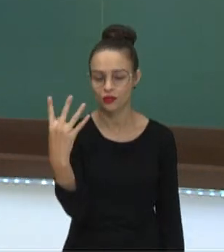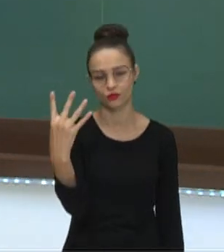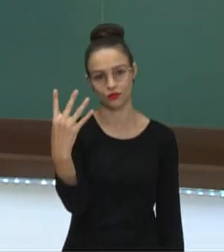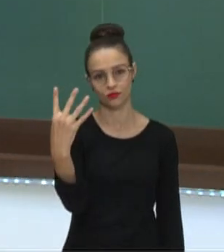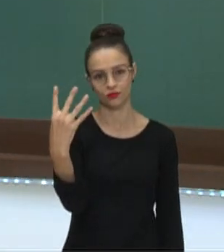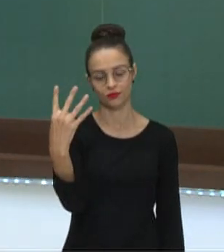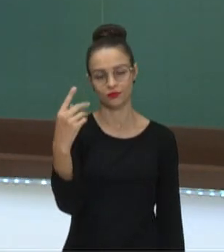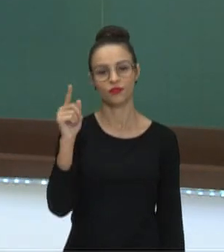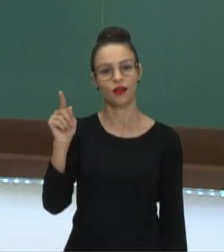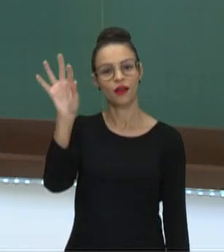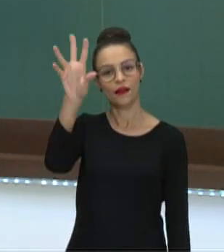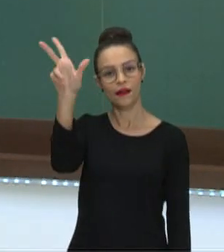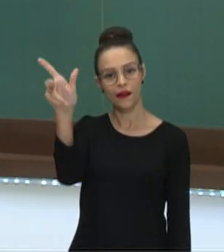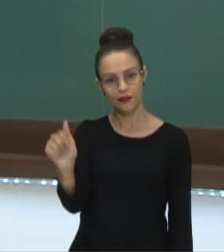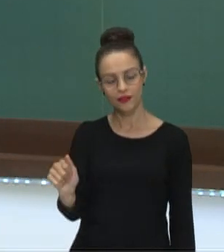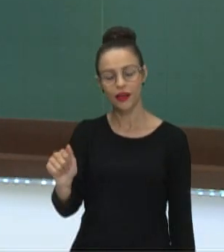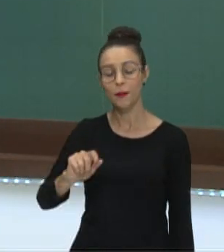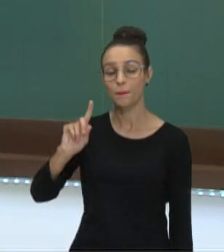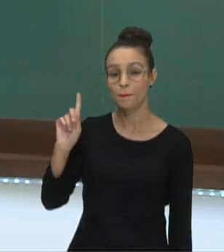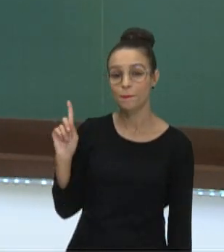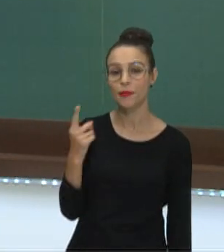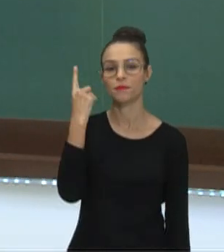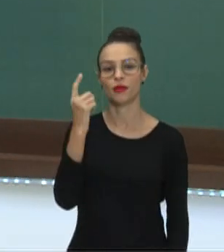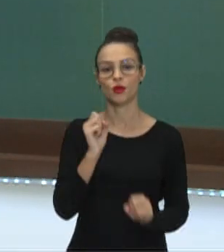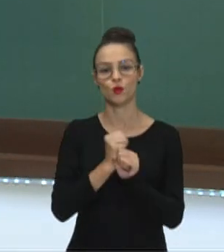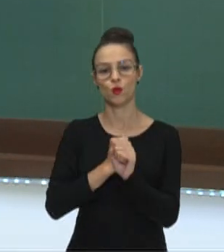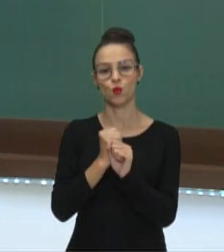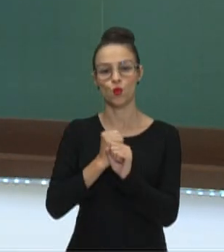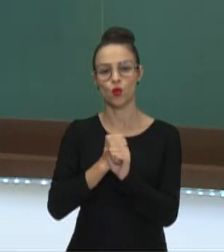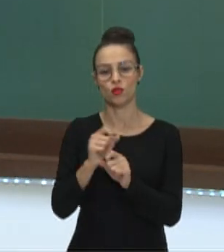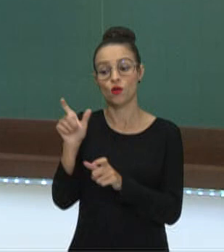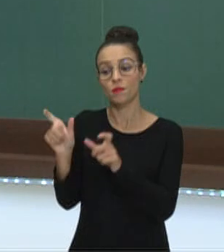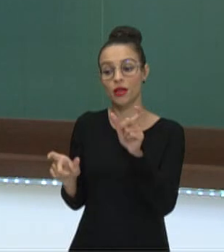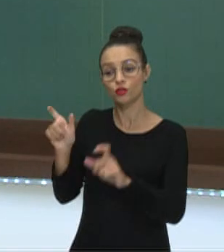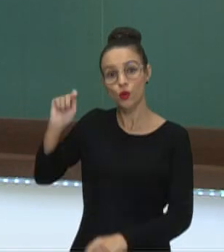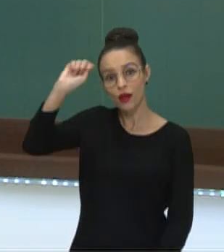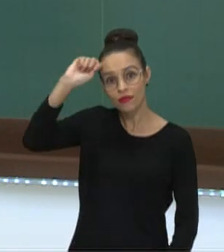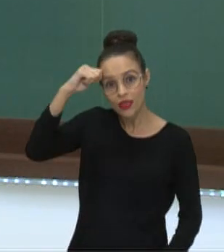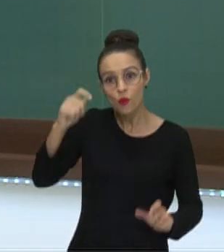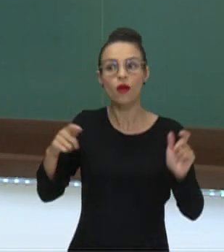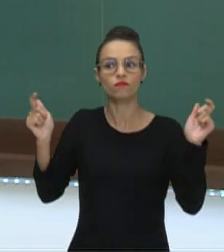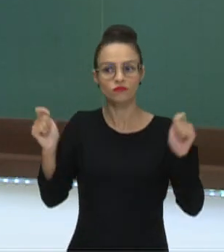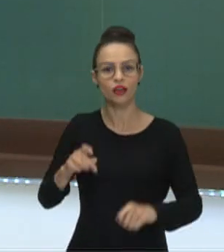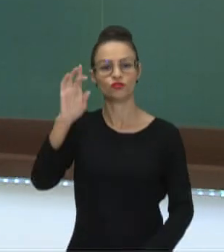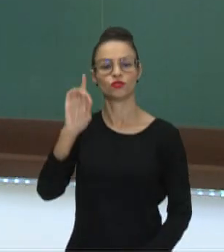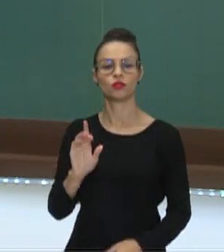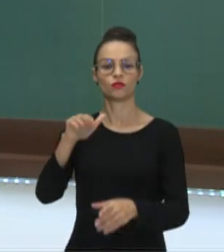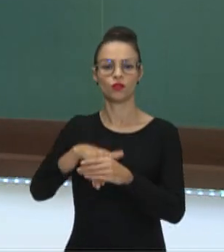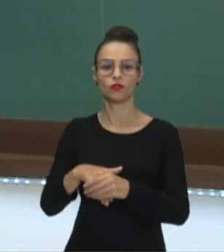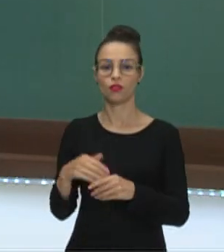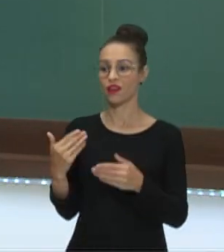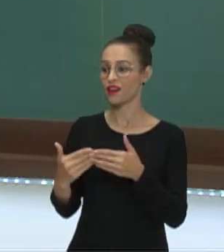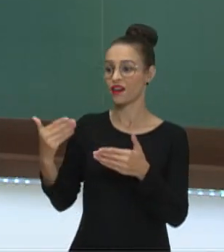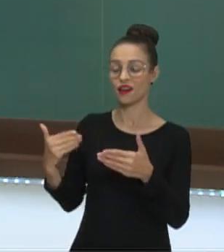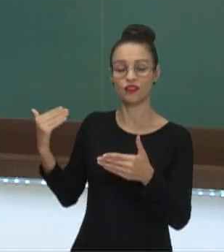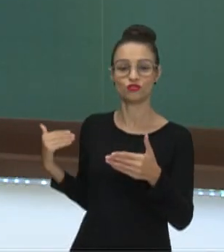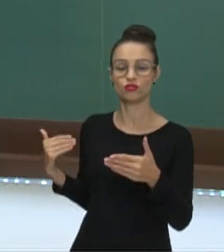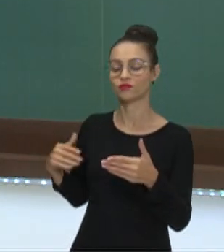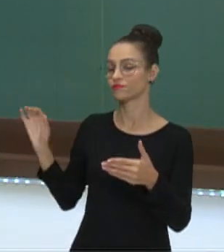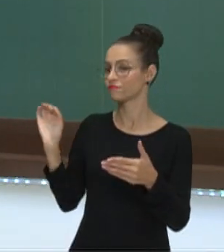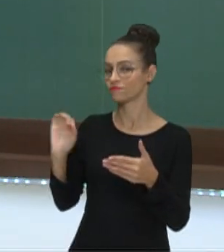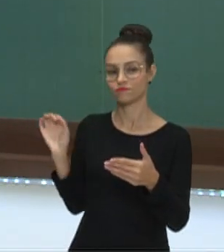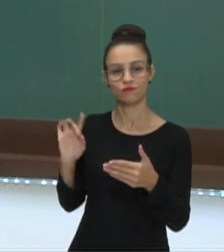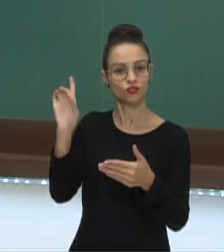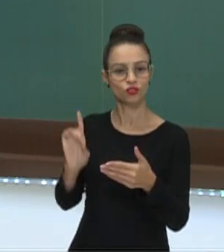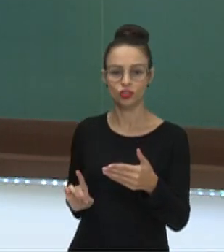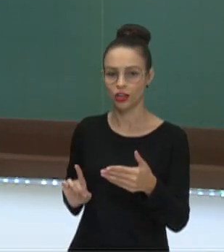1994, na África, foi o primeiro ano que os negros puderam votar. Até então, os negros não tinham nenhum